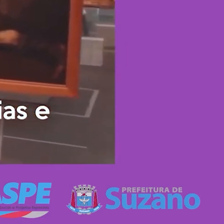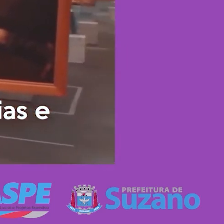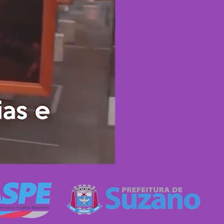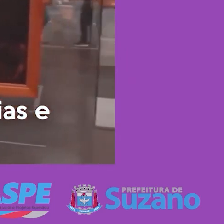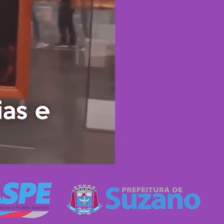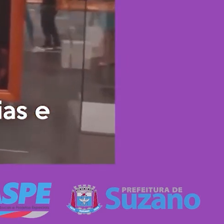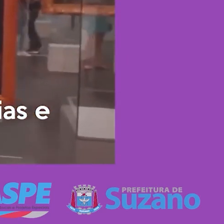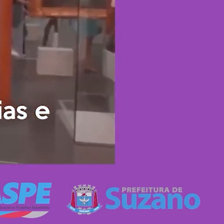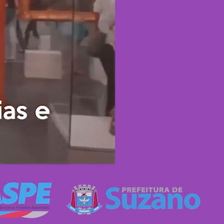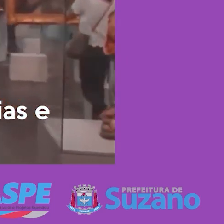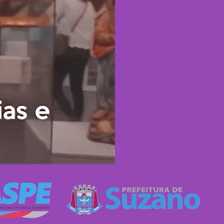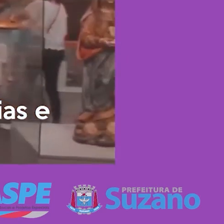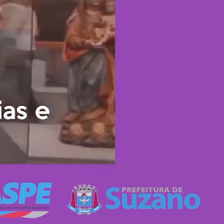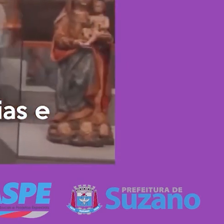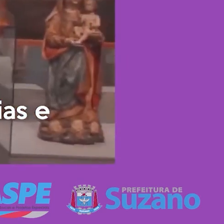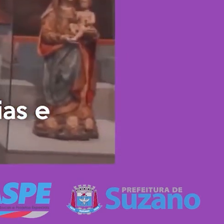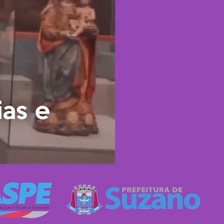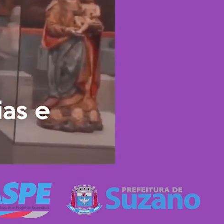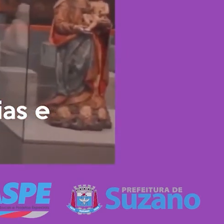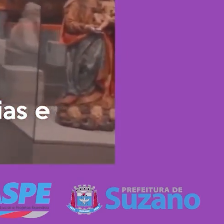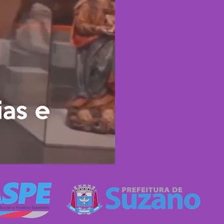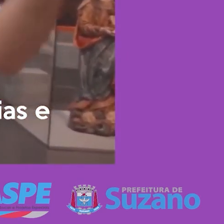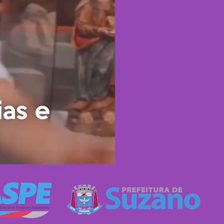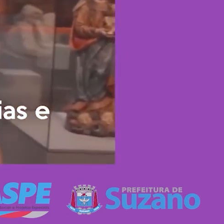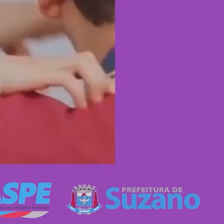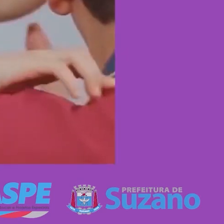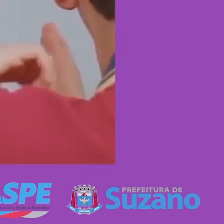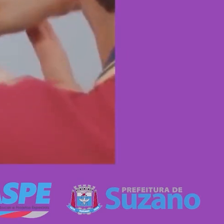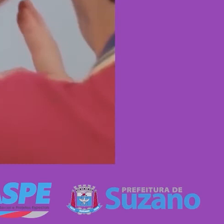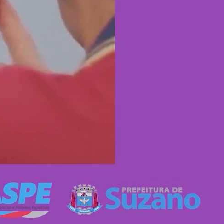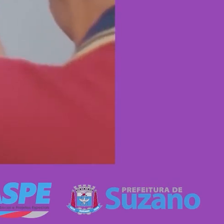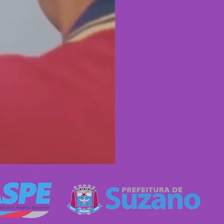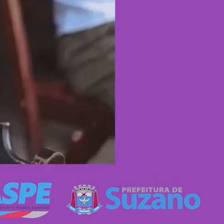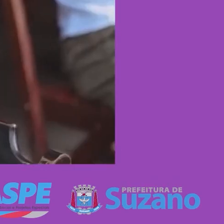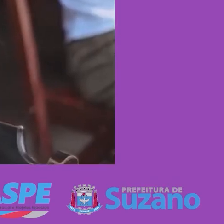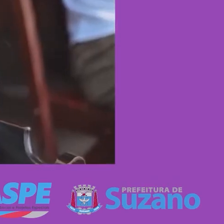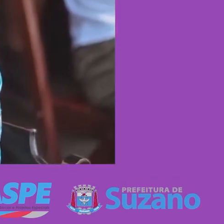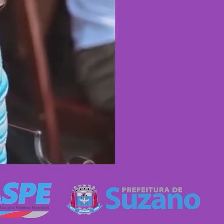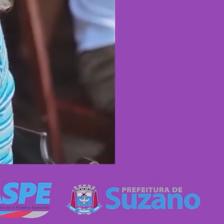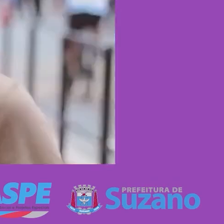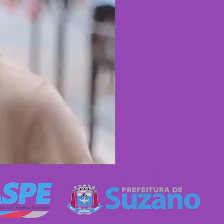cada um escrevendo suas próprias histórias e aprendendo coisas novas.